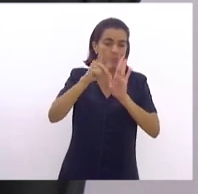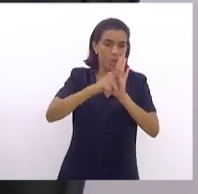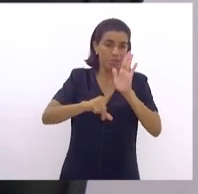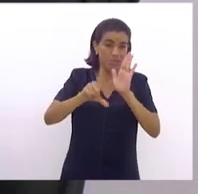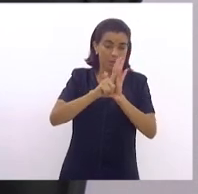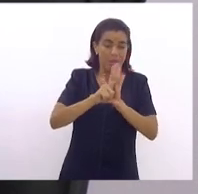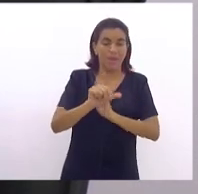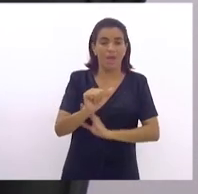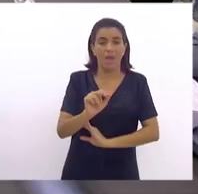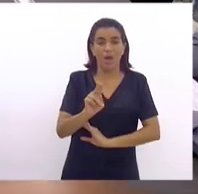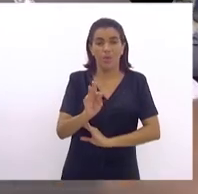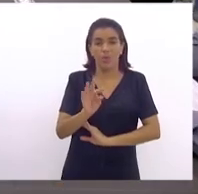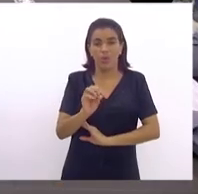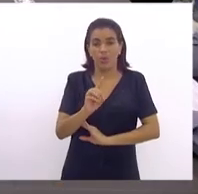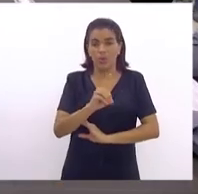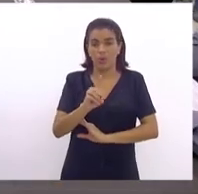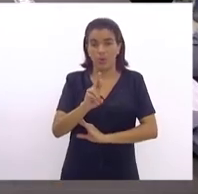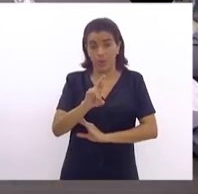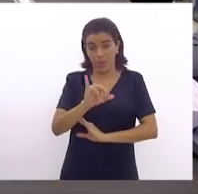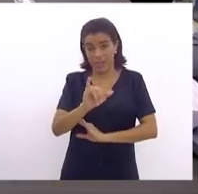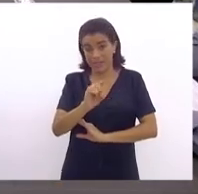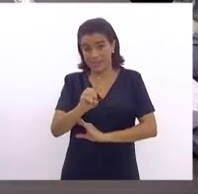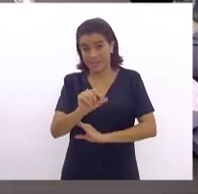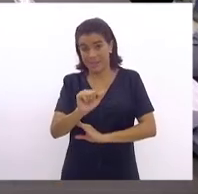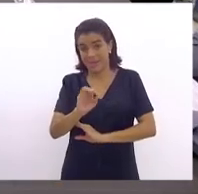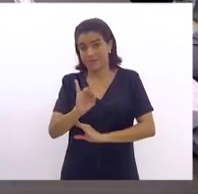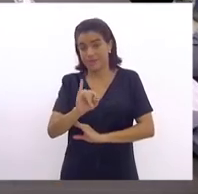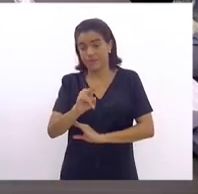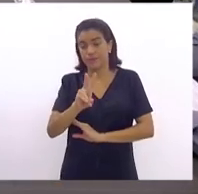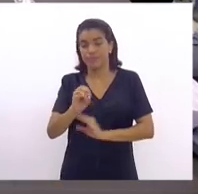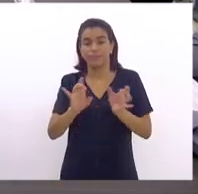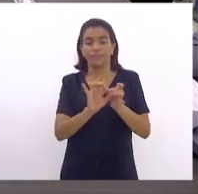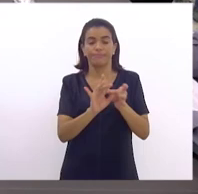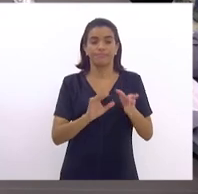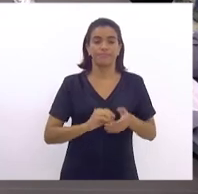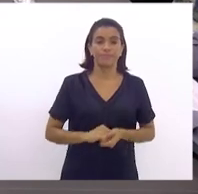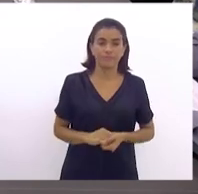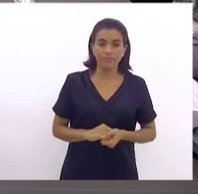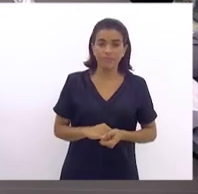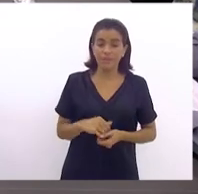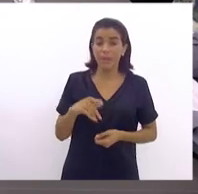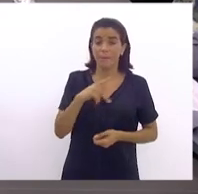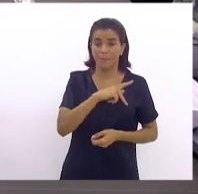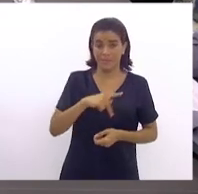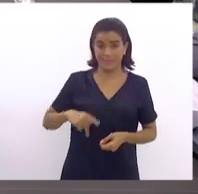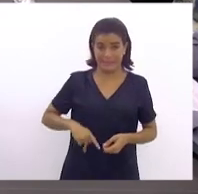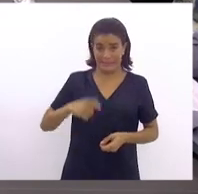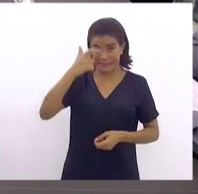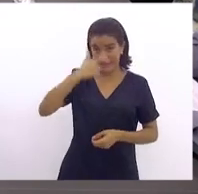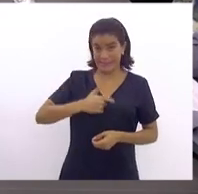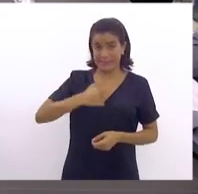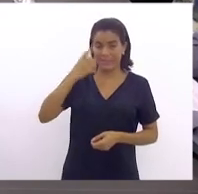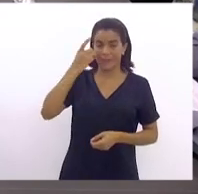Paulo, deputada Célia. Presidente, Ontem a pauta